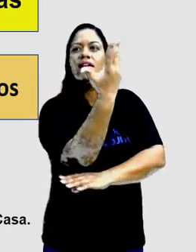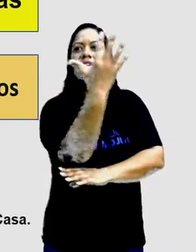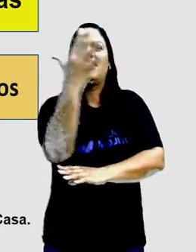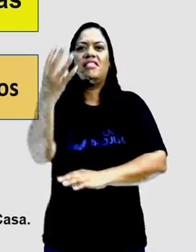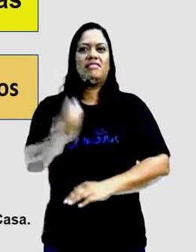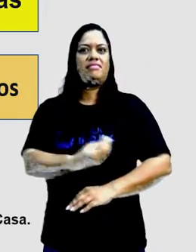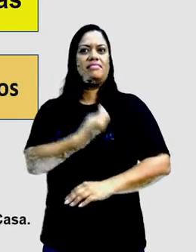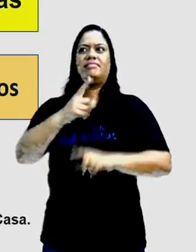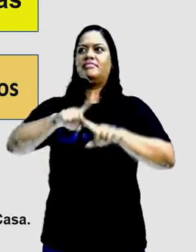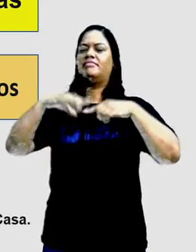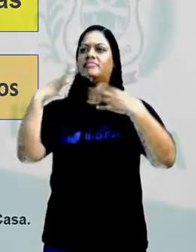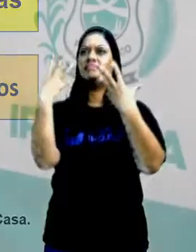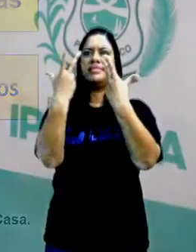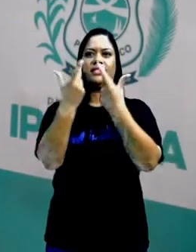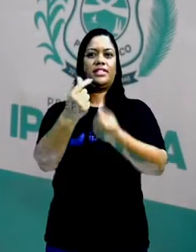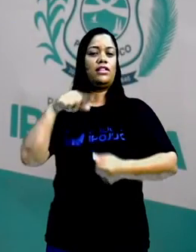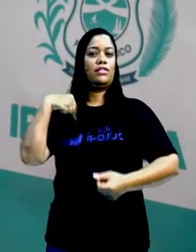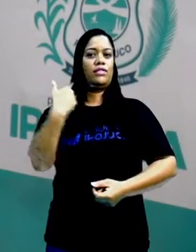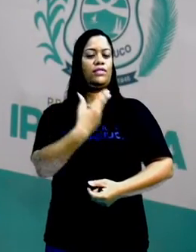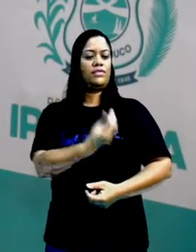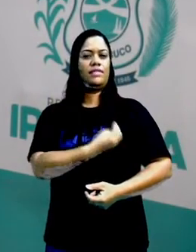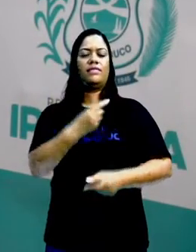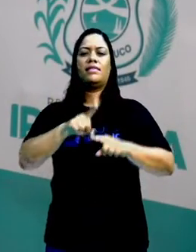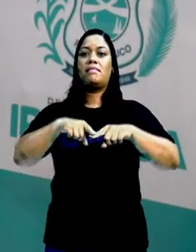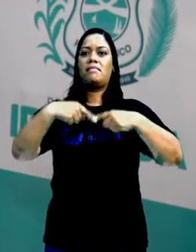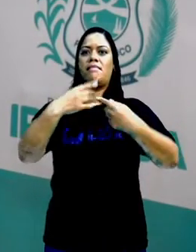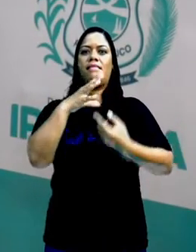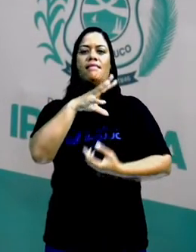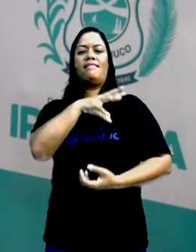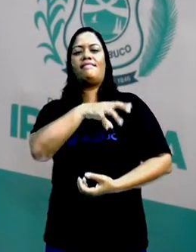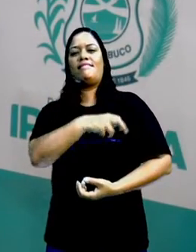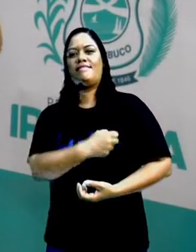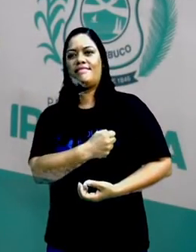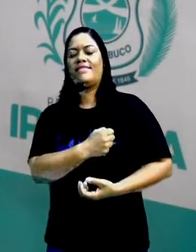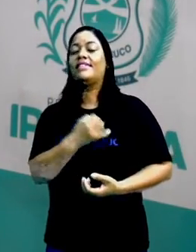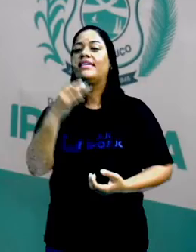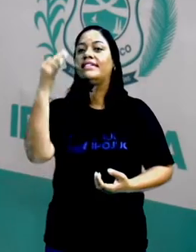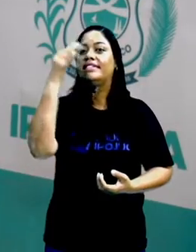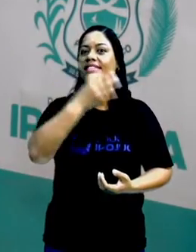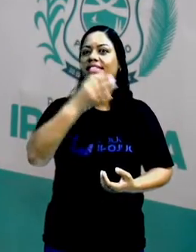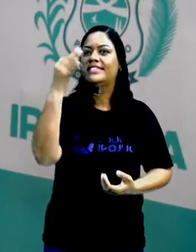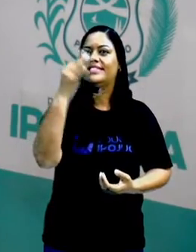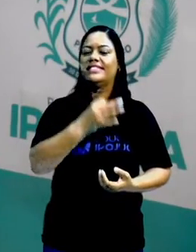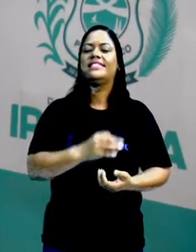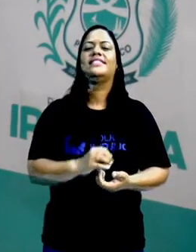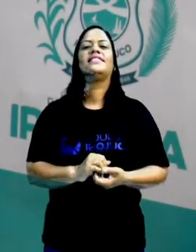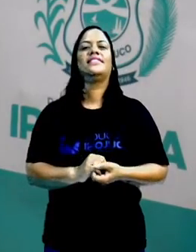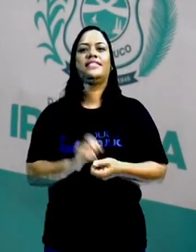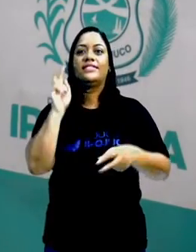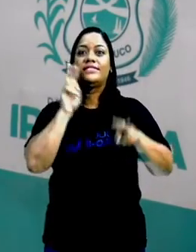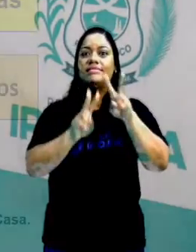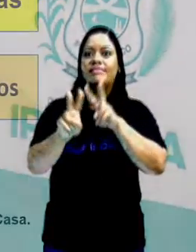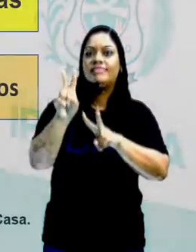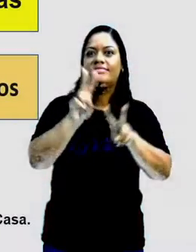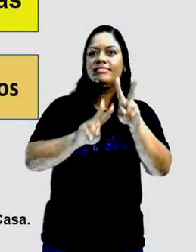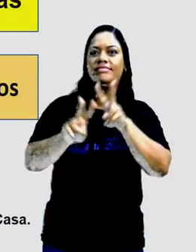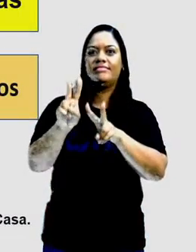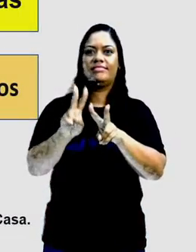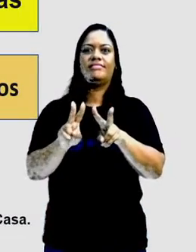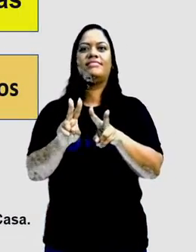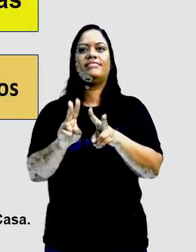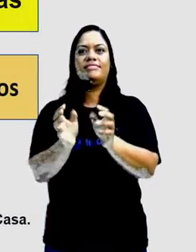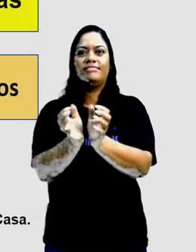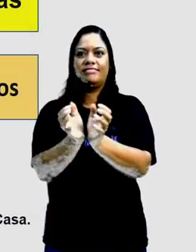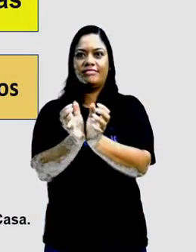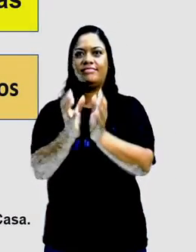bosques têm mais vida, nossa vida mais amores. Olha que coisa linda. Observa que um conjunto aqui, ó,